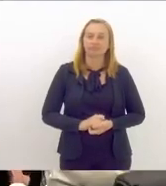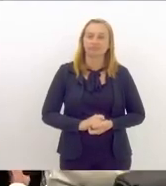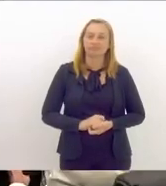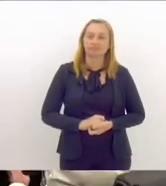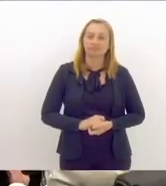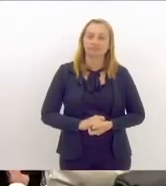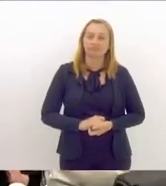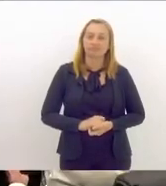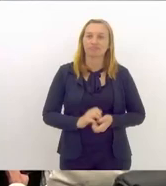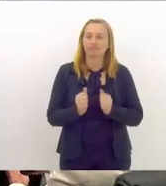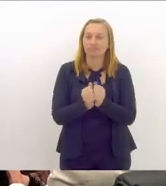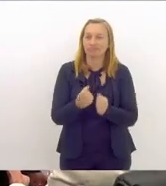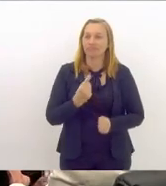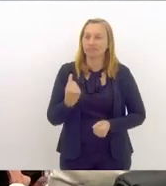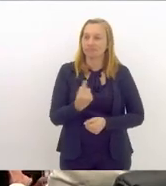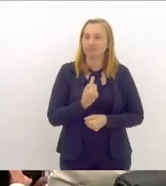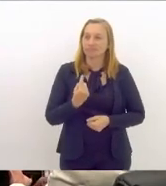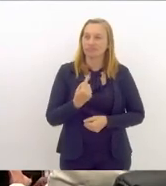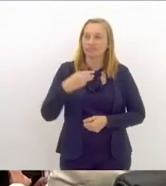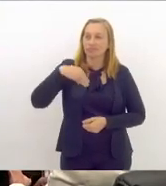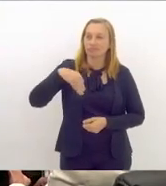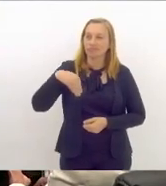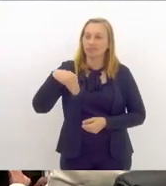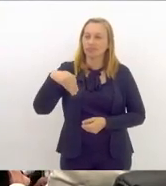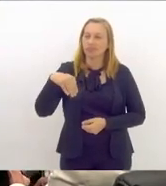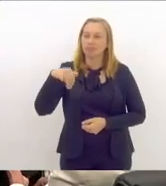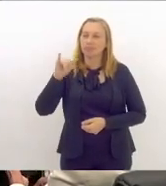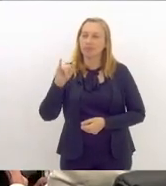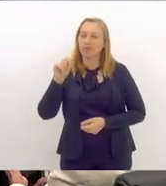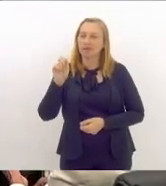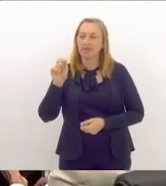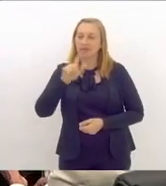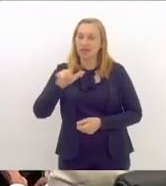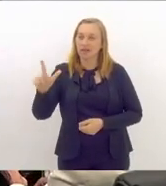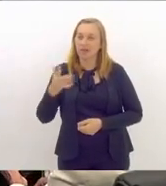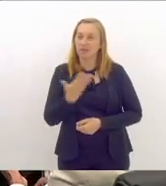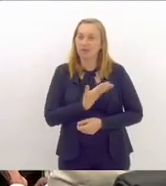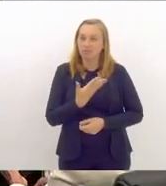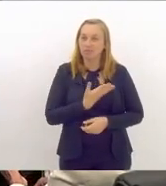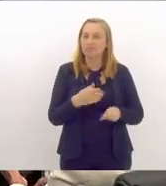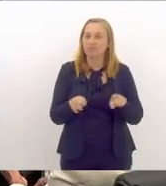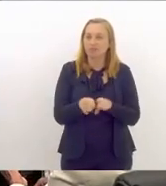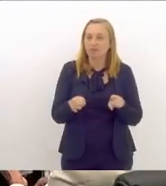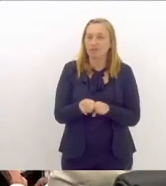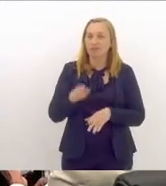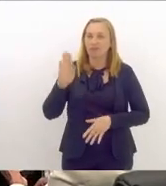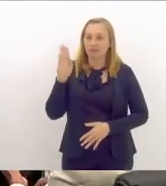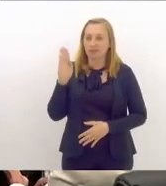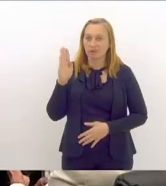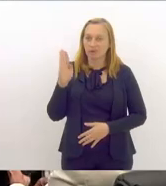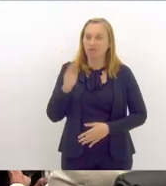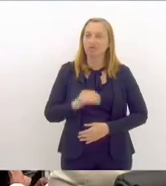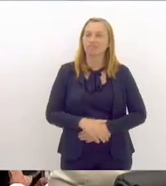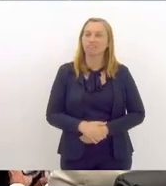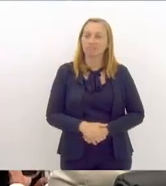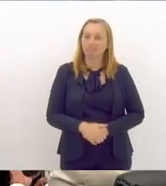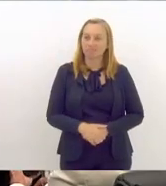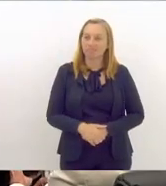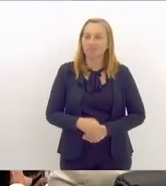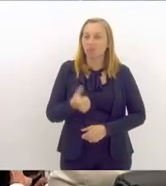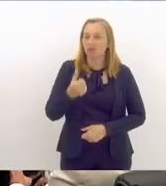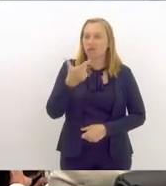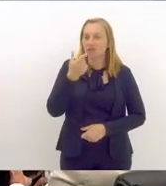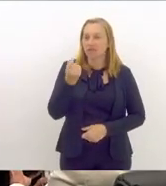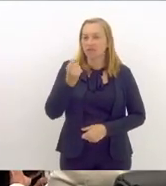Está conosco o Miguel Júnior, nosso amigo, que também foi candidato. Foi bem, quase 20